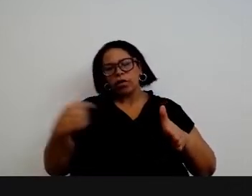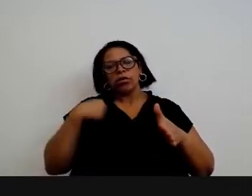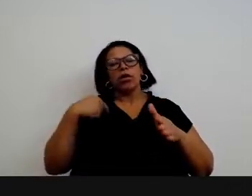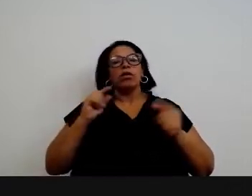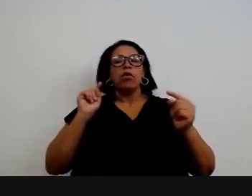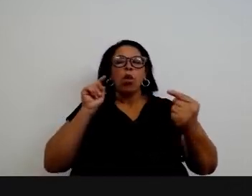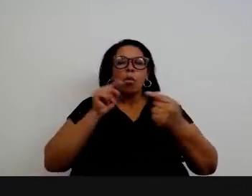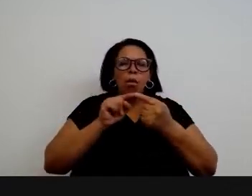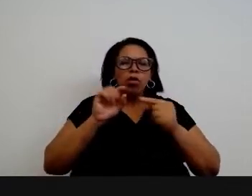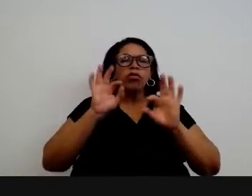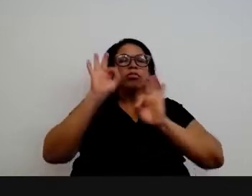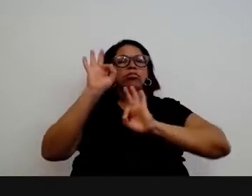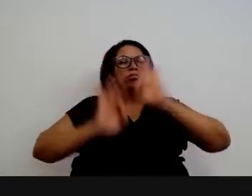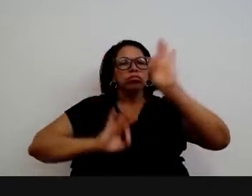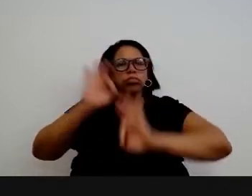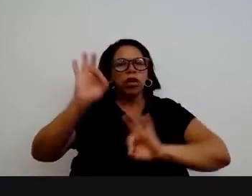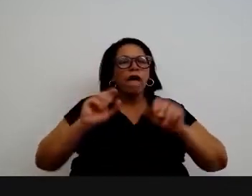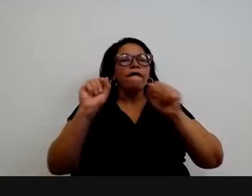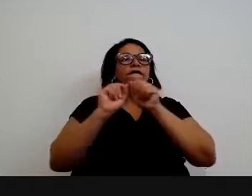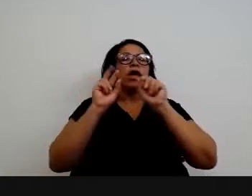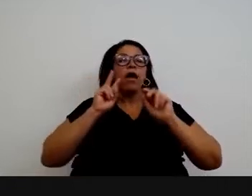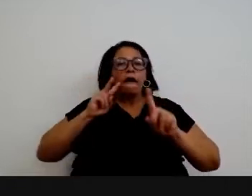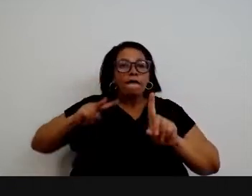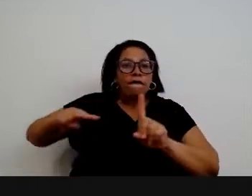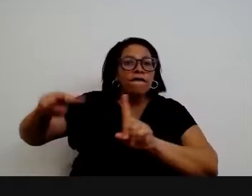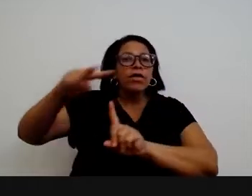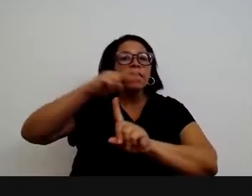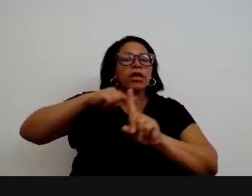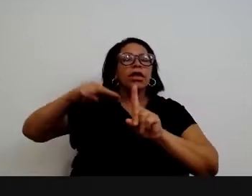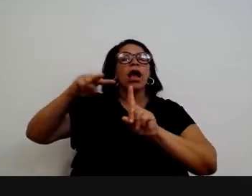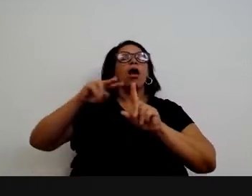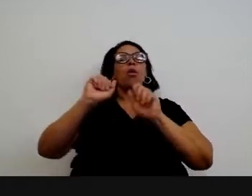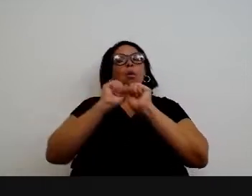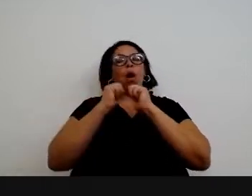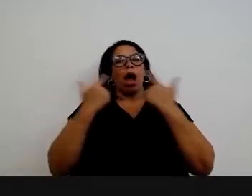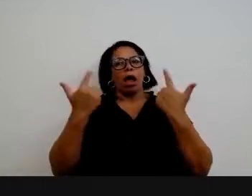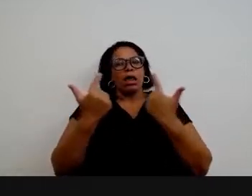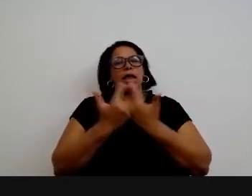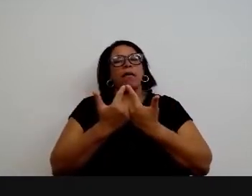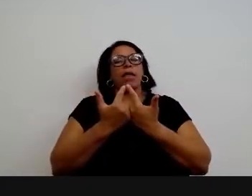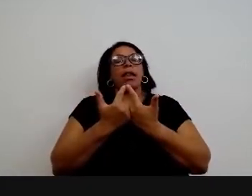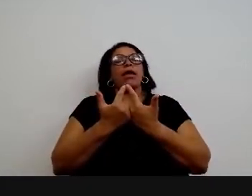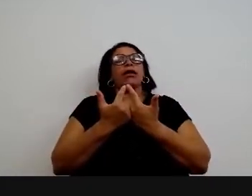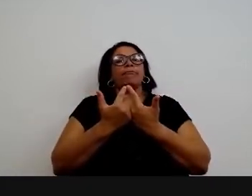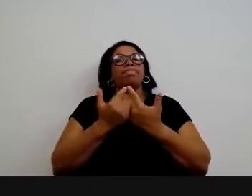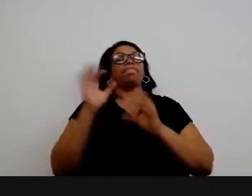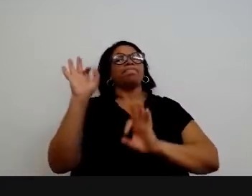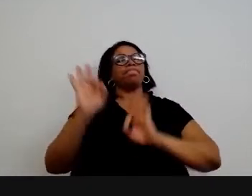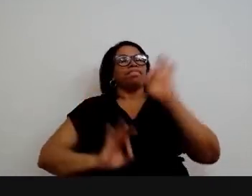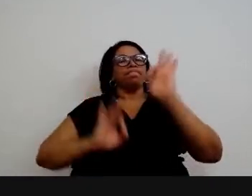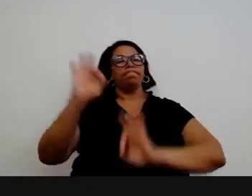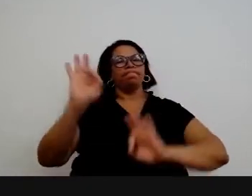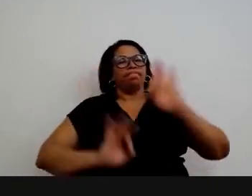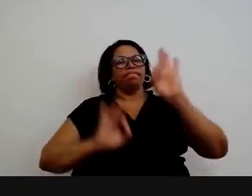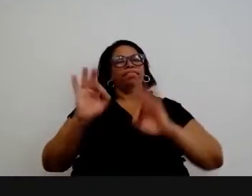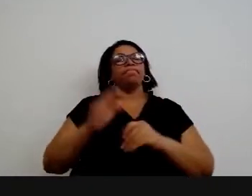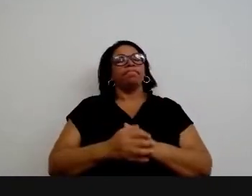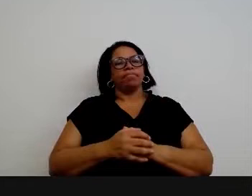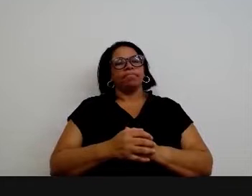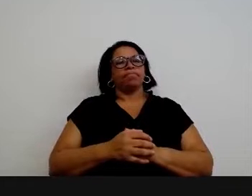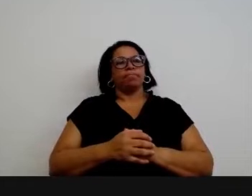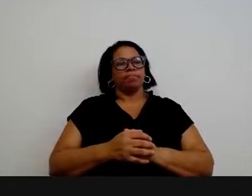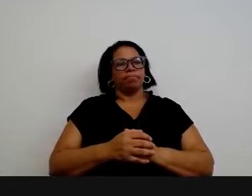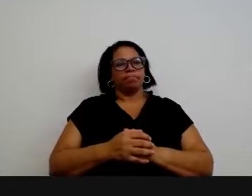bem esclarecida, essa visão de futuro, esse ideal de parlamento do qual eu falava aqui, foi bem